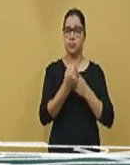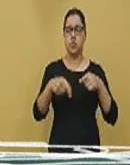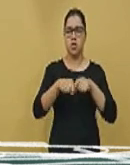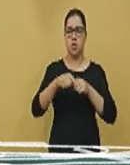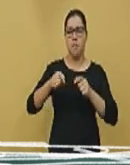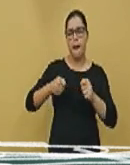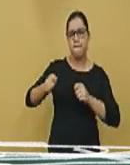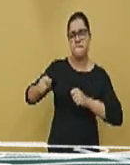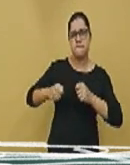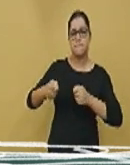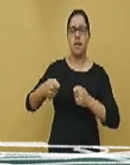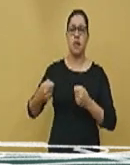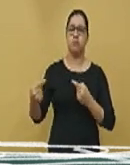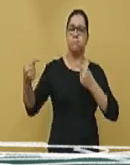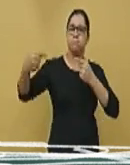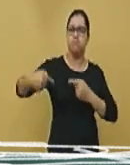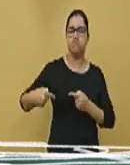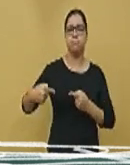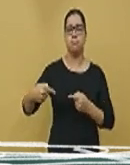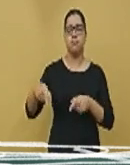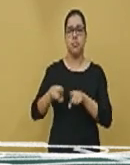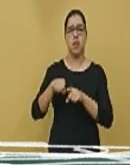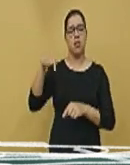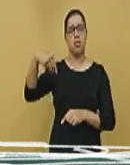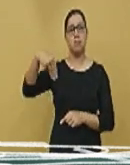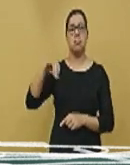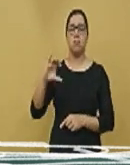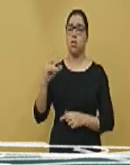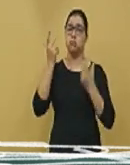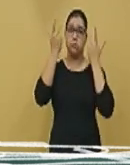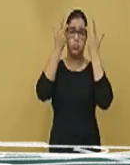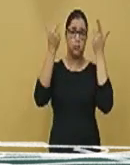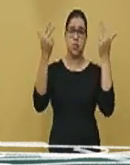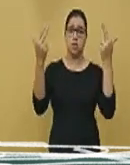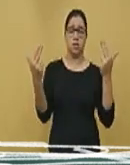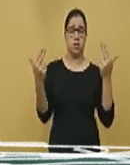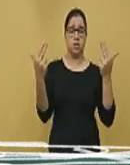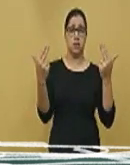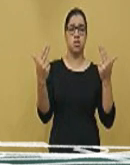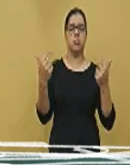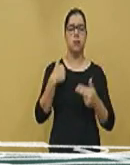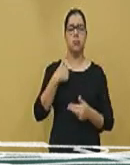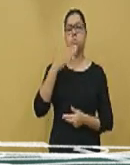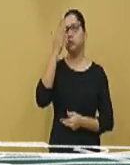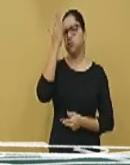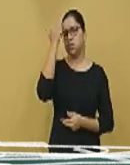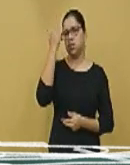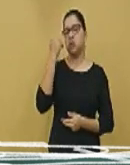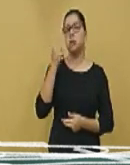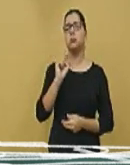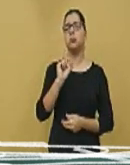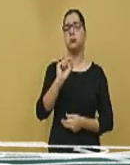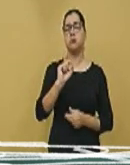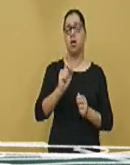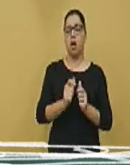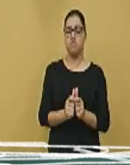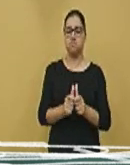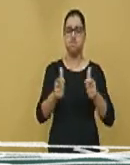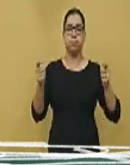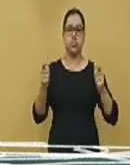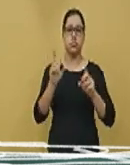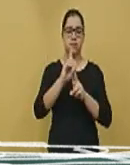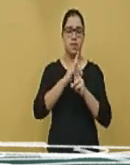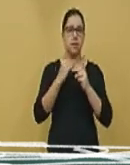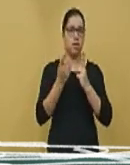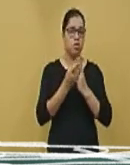MEC a liberação dessas vagas. Então, com muita tranquilidade, eu sei o tamanho da UFGD, eu sei o